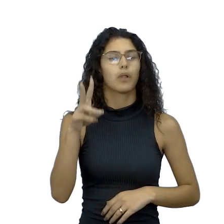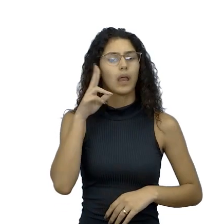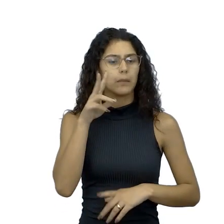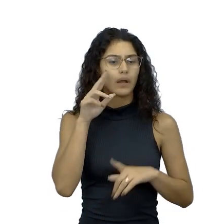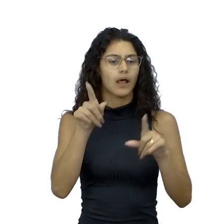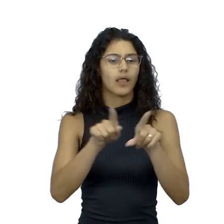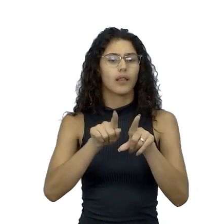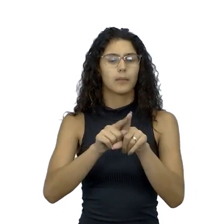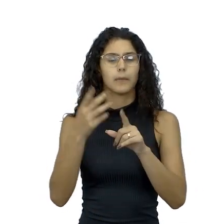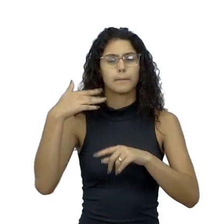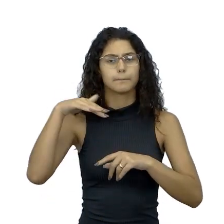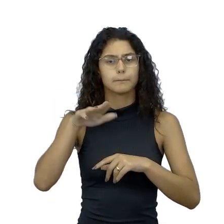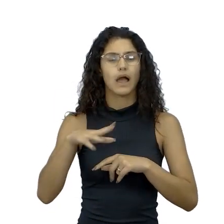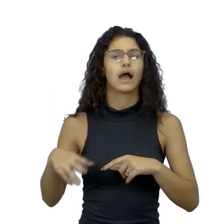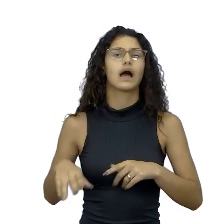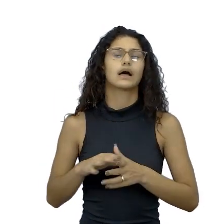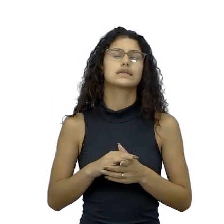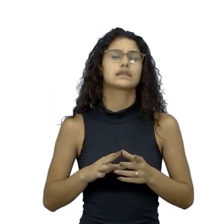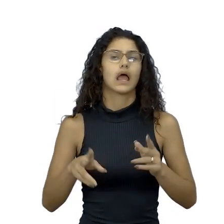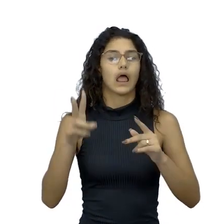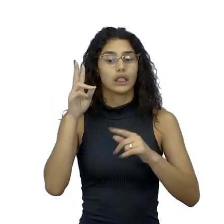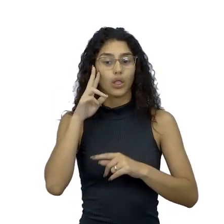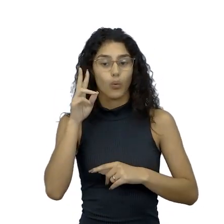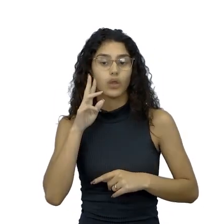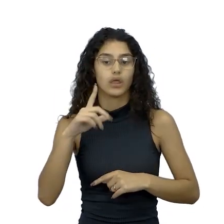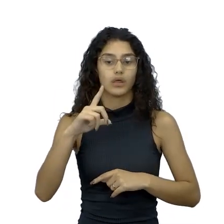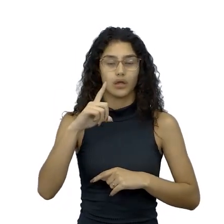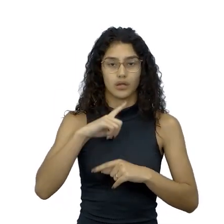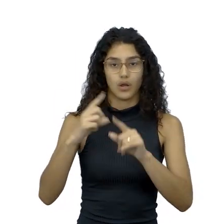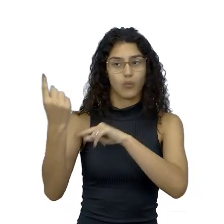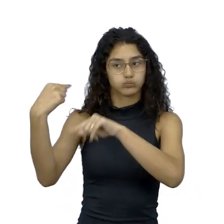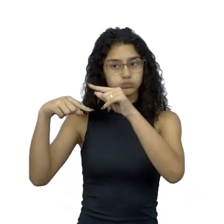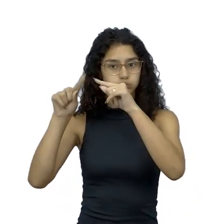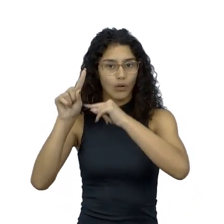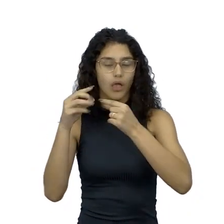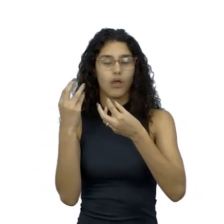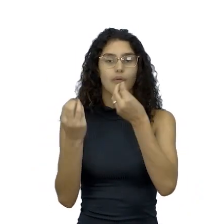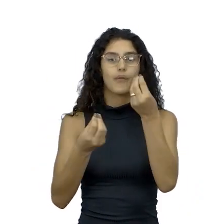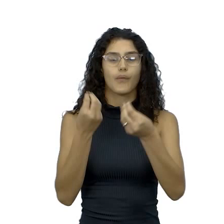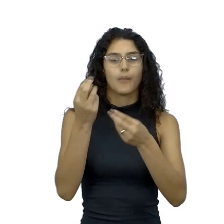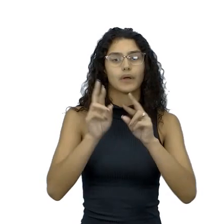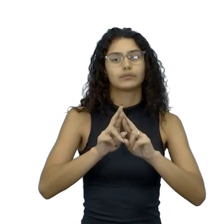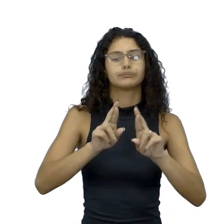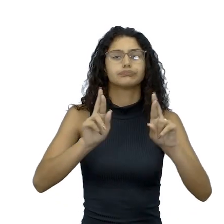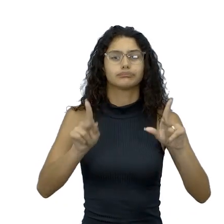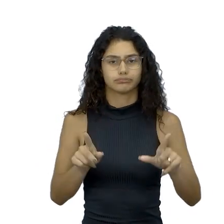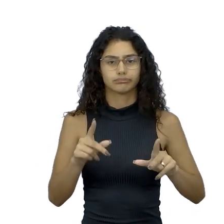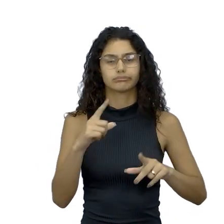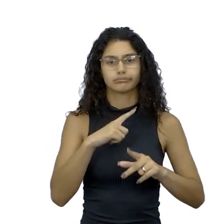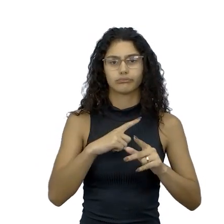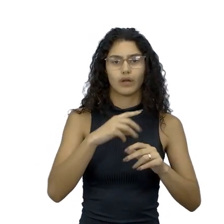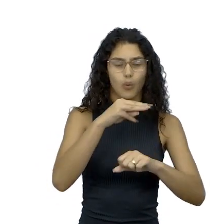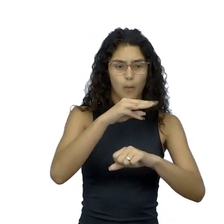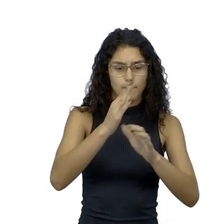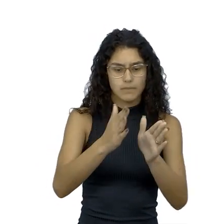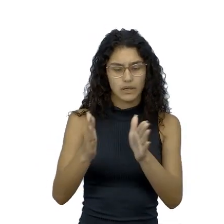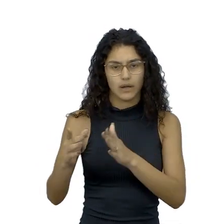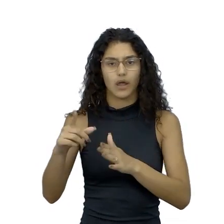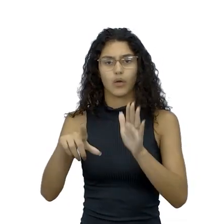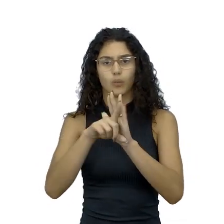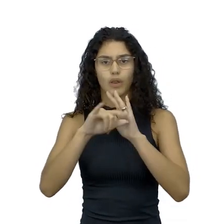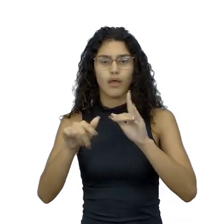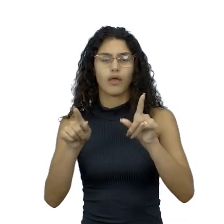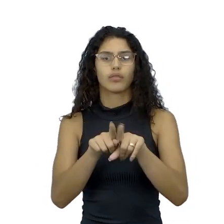pouco mais sobre essas teorias da evolução, vamos trazer aí como que, né, essas diferenças, né, esses modelos, teorias,